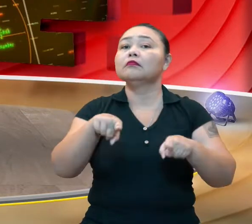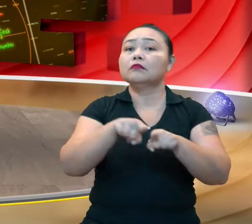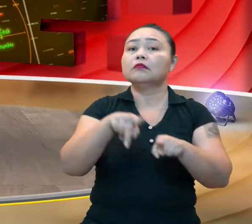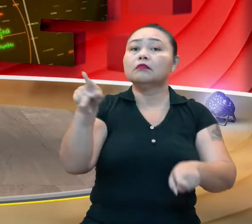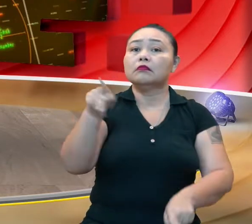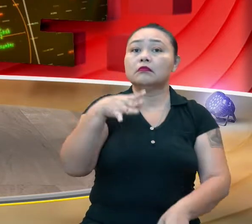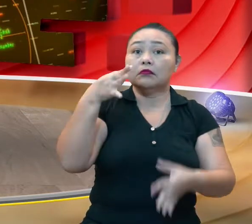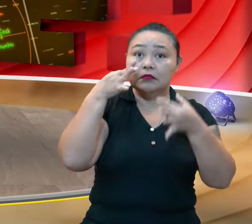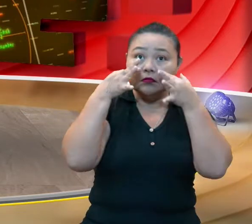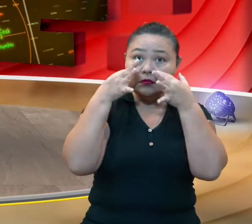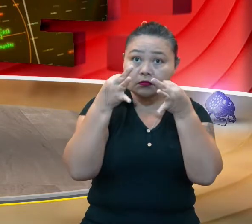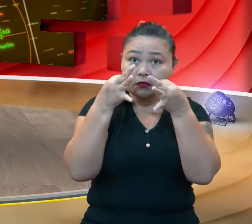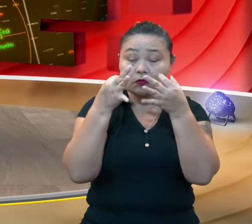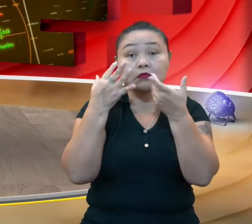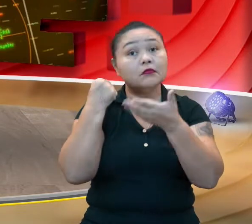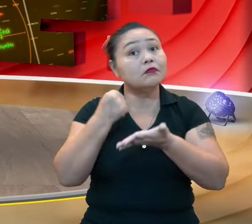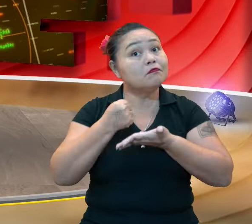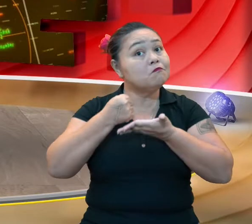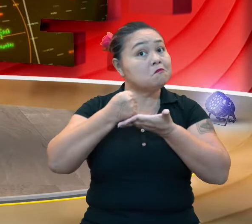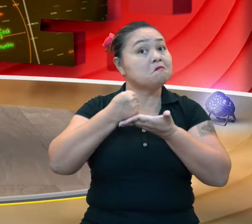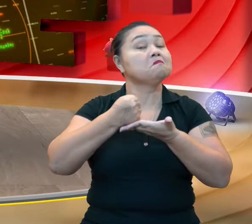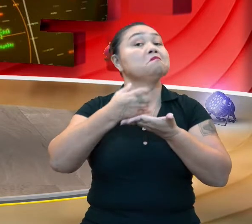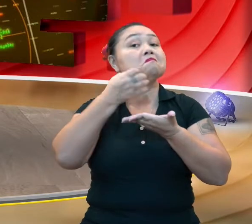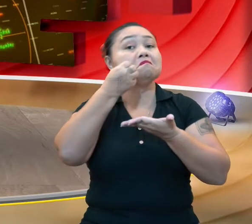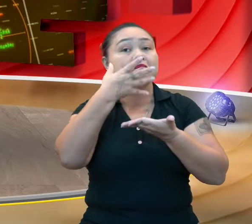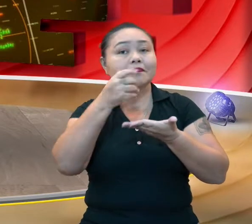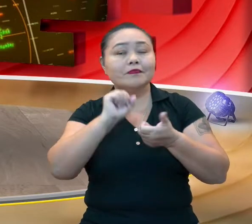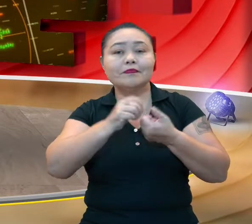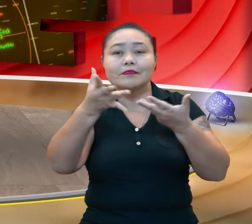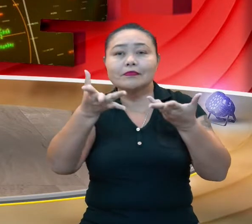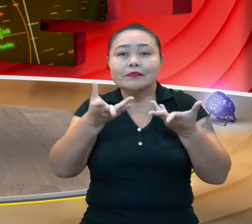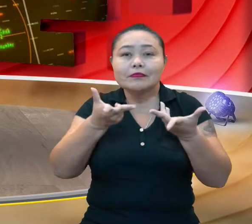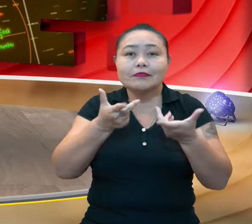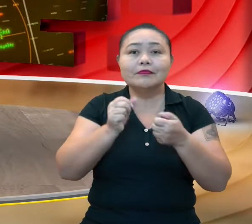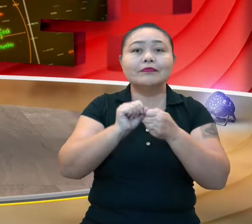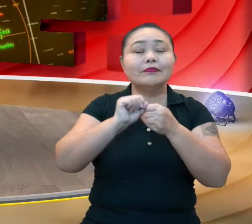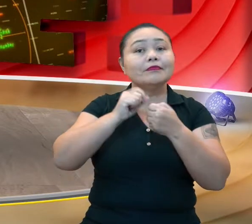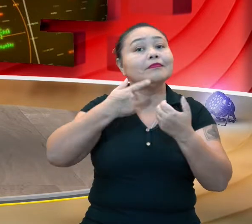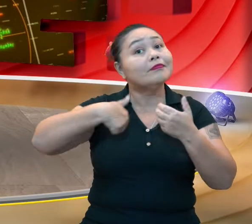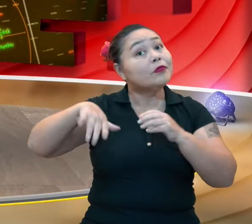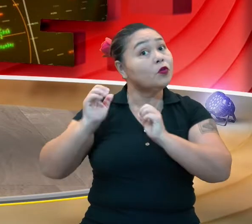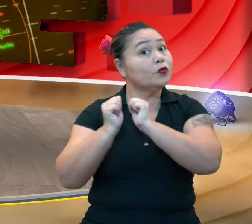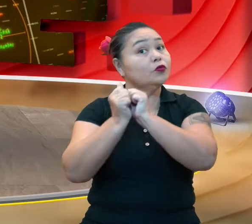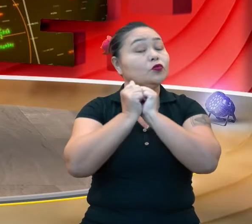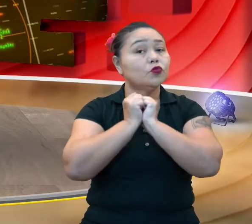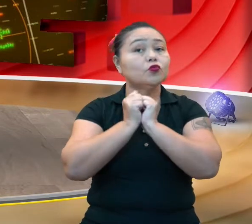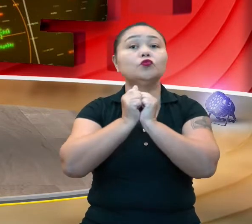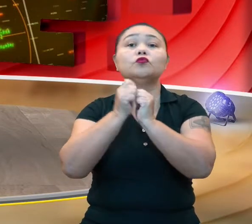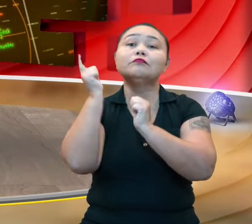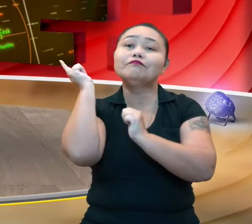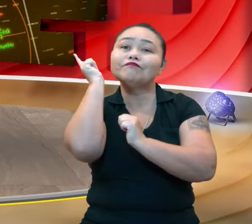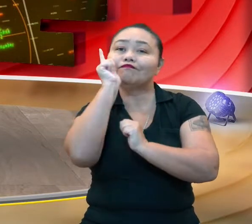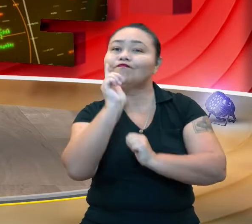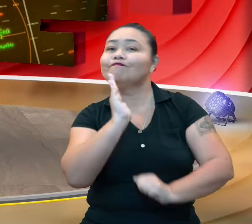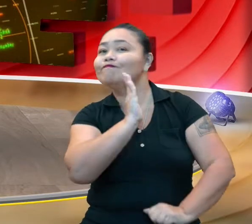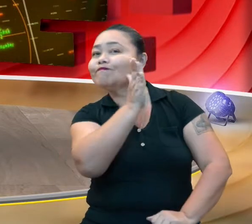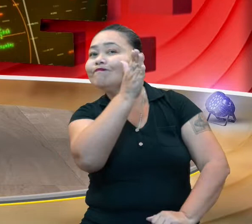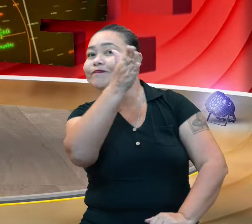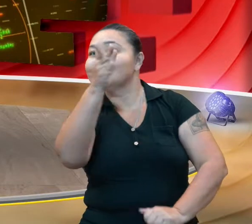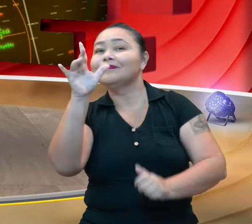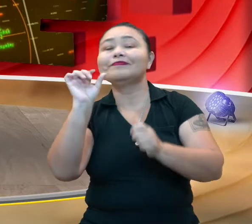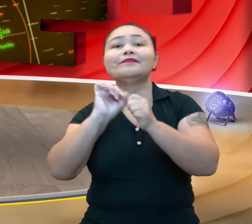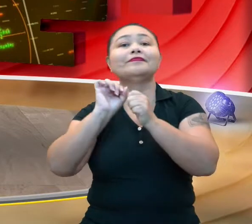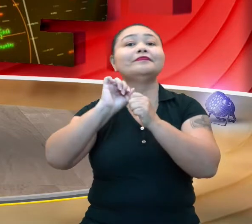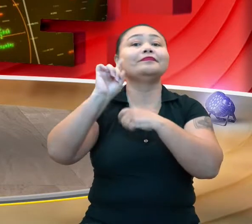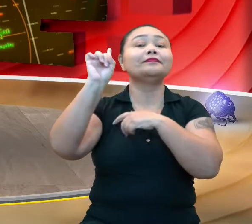muito bacana, maravilhoso, e a gente junto para chegar aí no sucesso. E claro, né, a gente vai estar com vocês no segundo, vai estar com vocês no